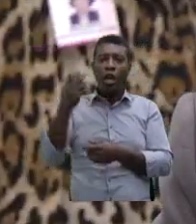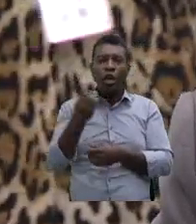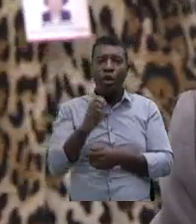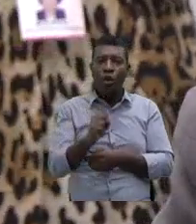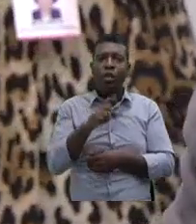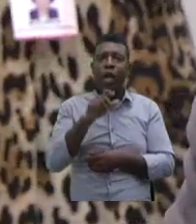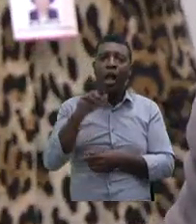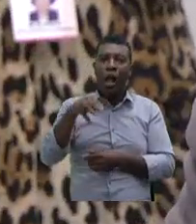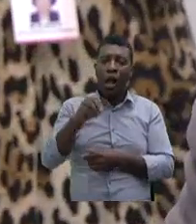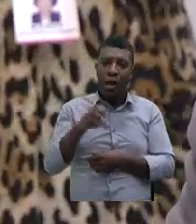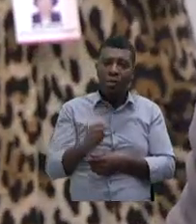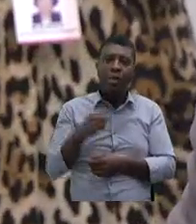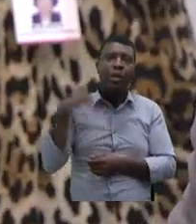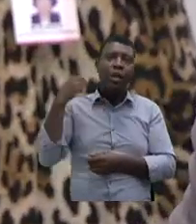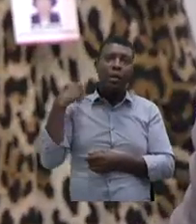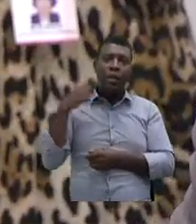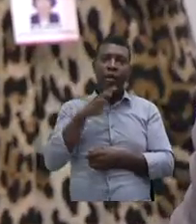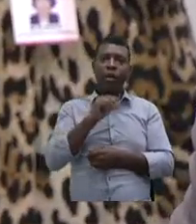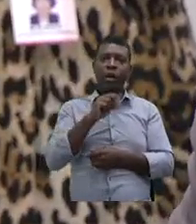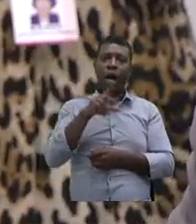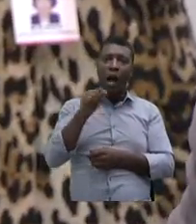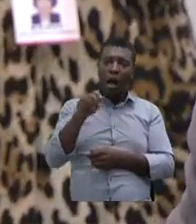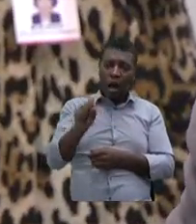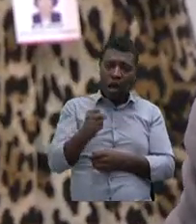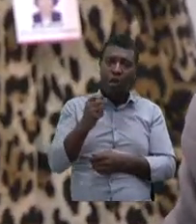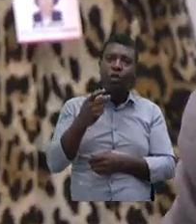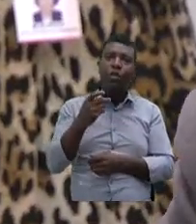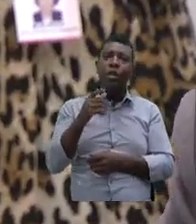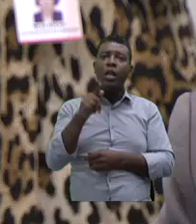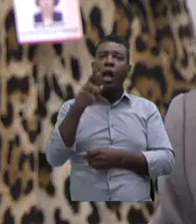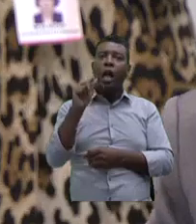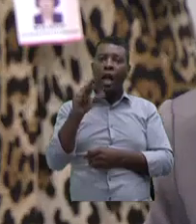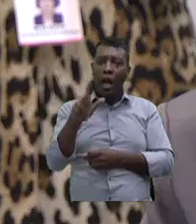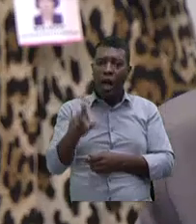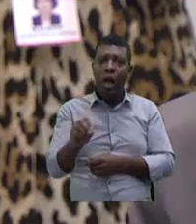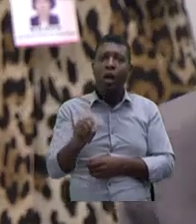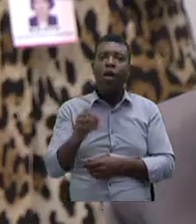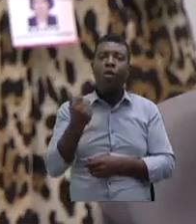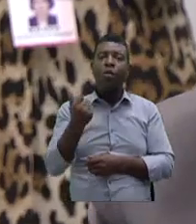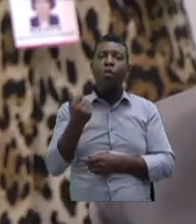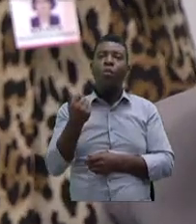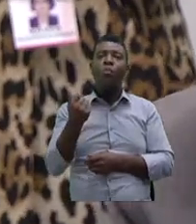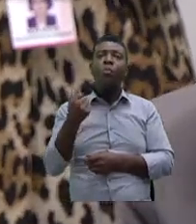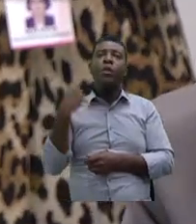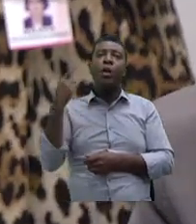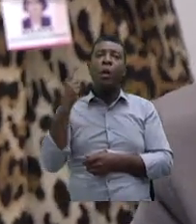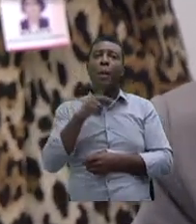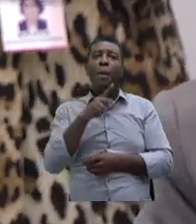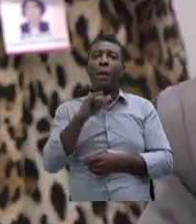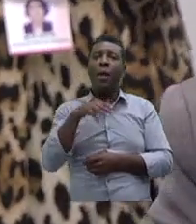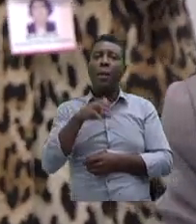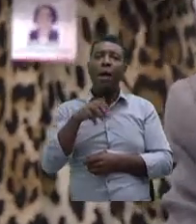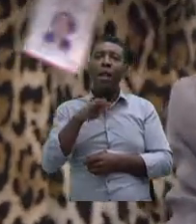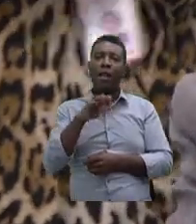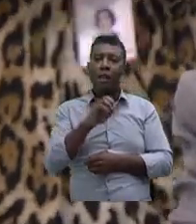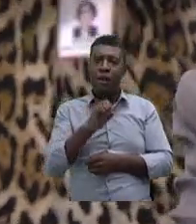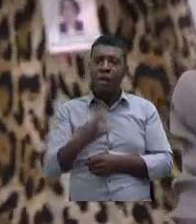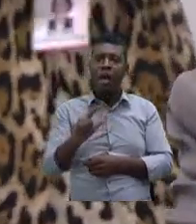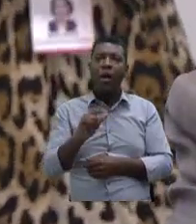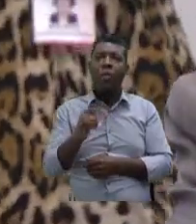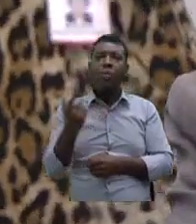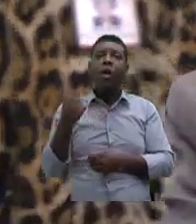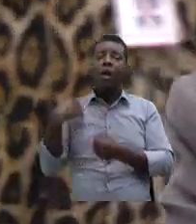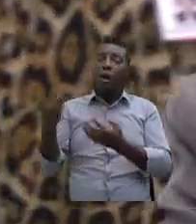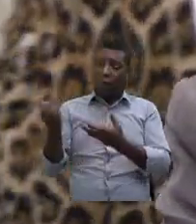Henrique, o deputado Grego da Fundação, o deputado Leleco Pimentel. E eu recebi um relatório agora que a Milena